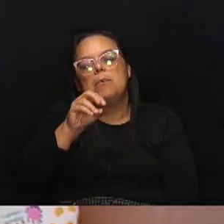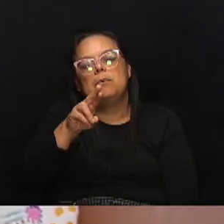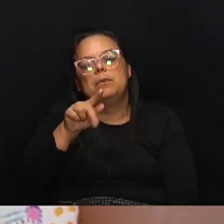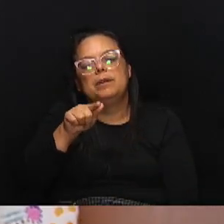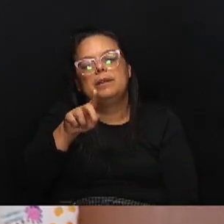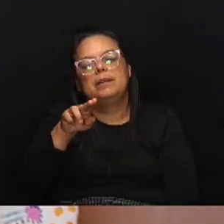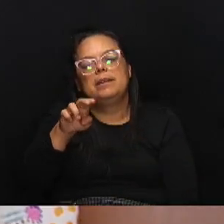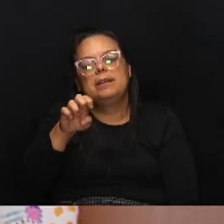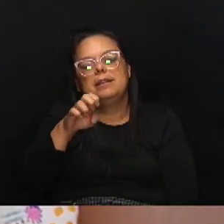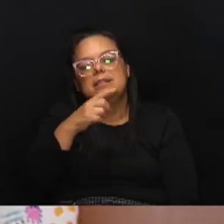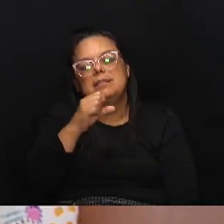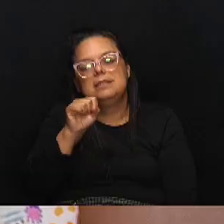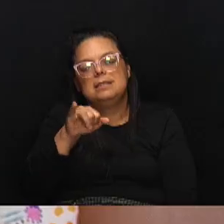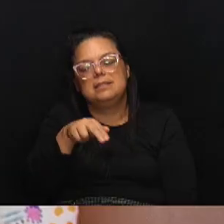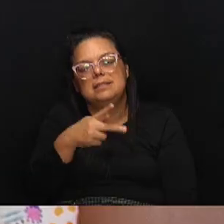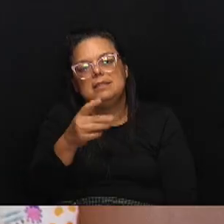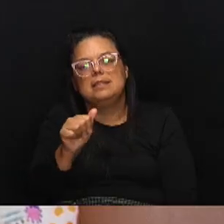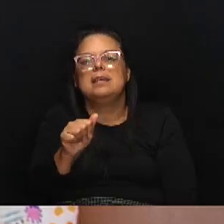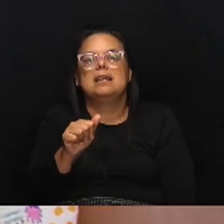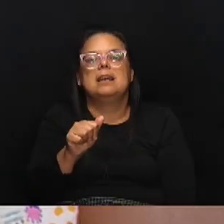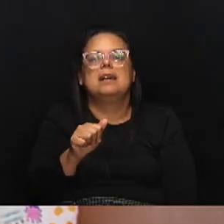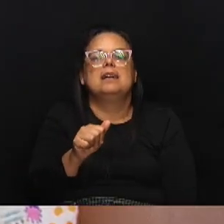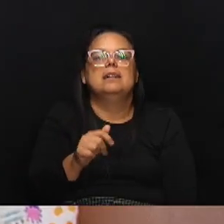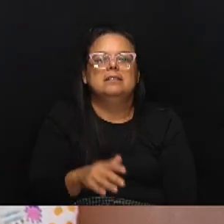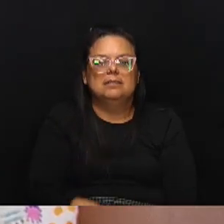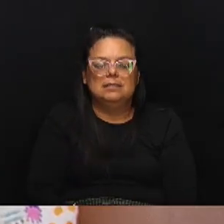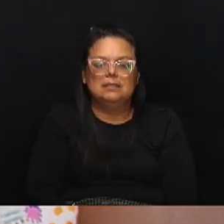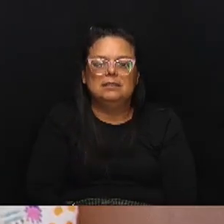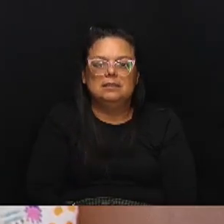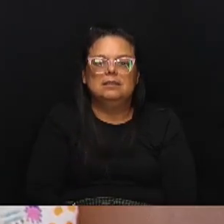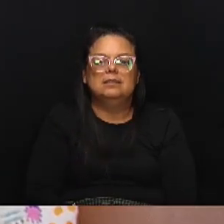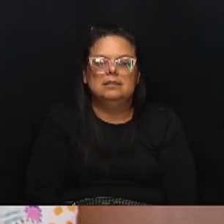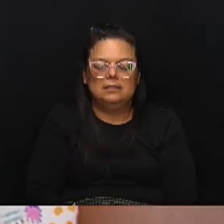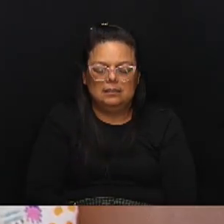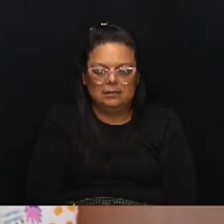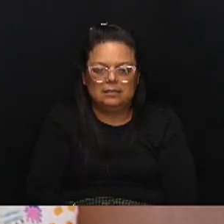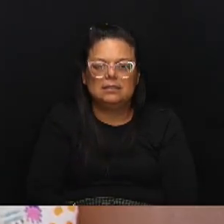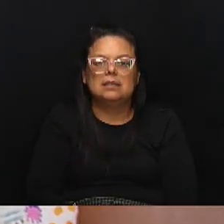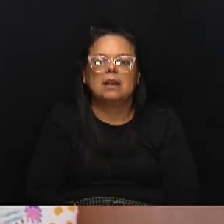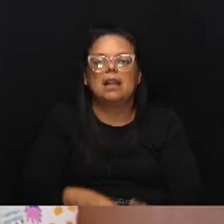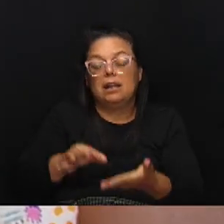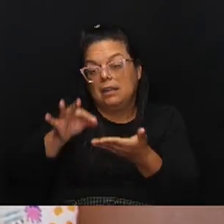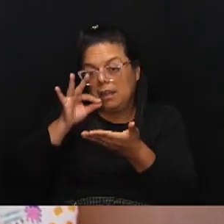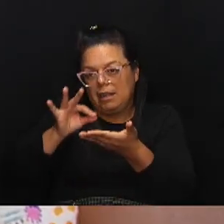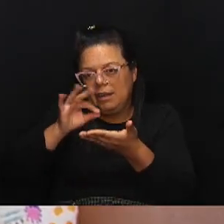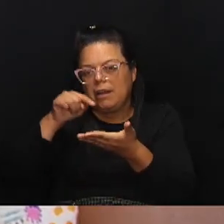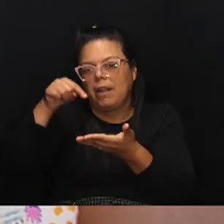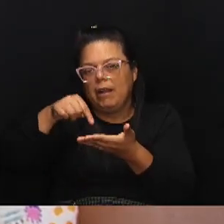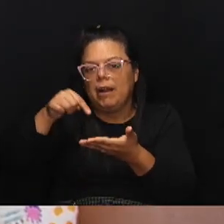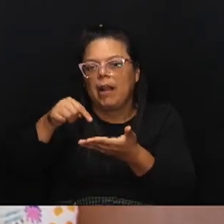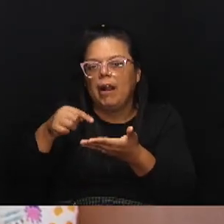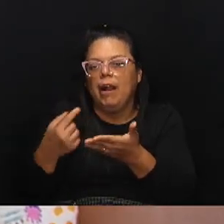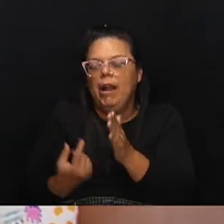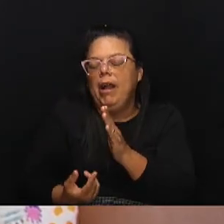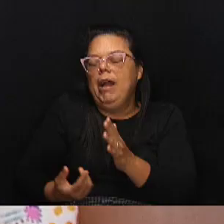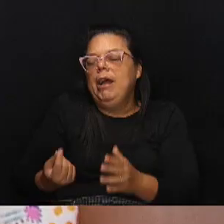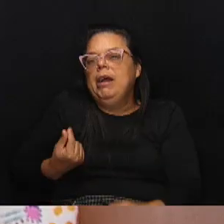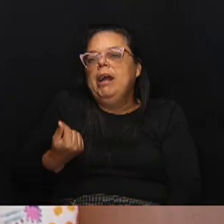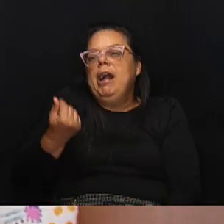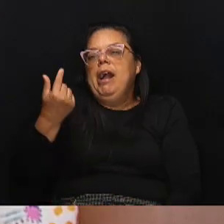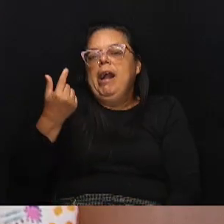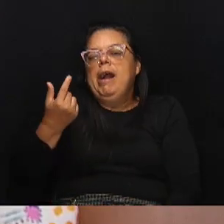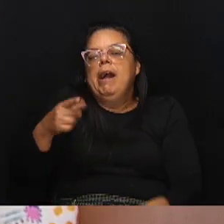então você tem a Campinas colonial, que é a cana-de-açúcar, Campinas imperial, o café, que dá a riqueza total,